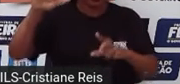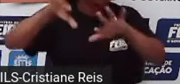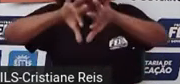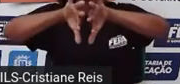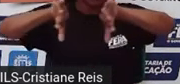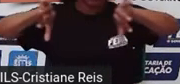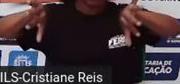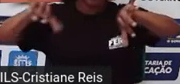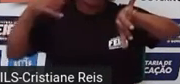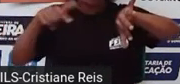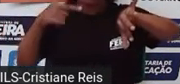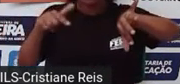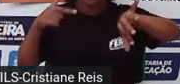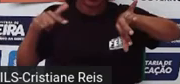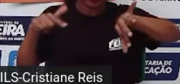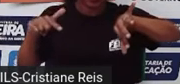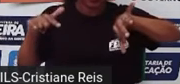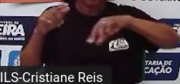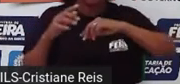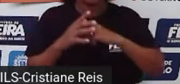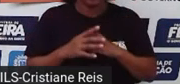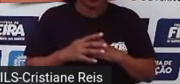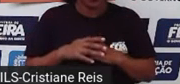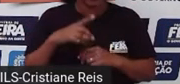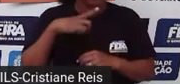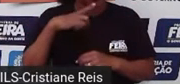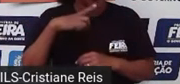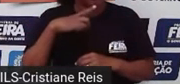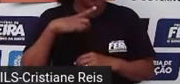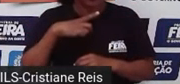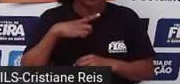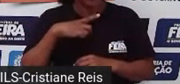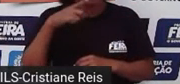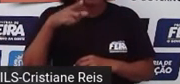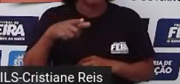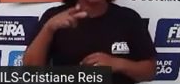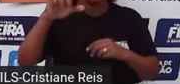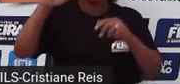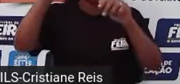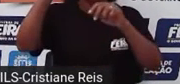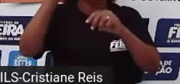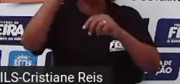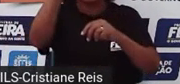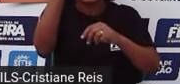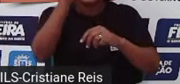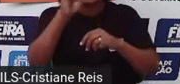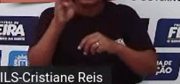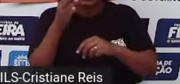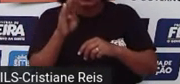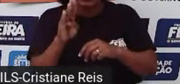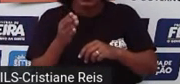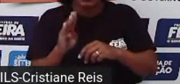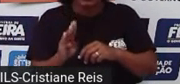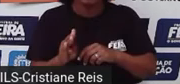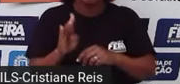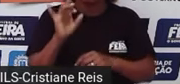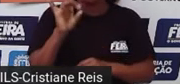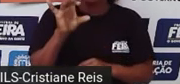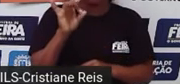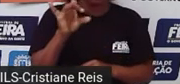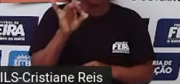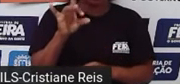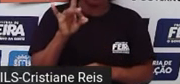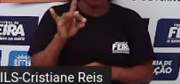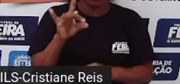separando a gente aqui nesse lugar nós temos o acidente geográfico chamado os montes urais como a prova já falou lá no continente